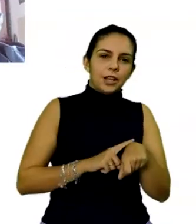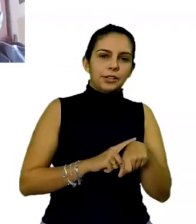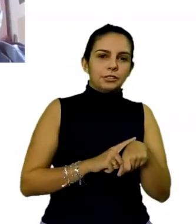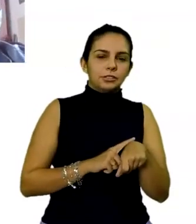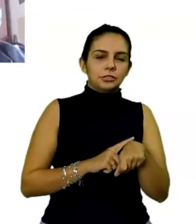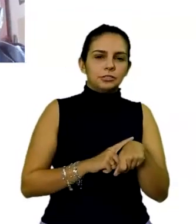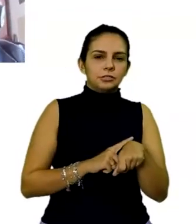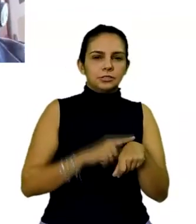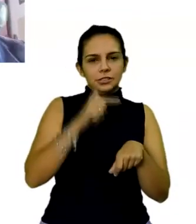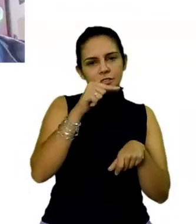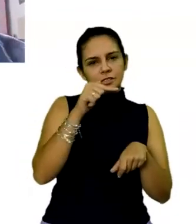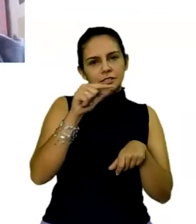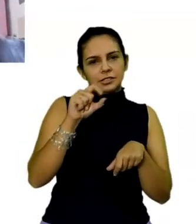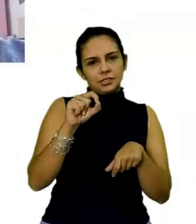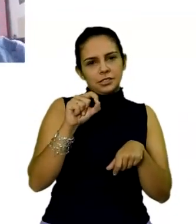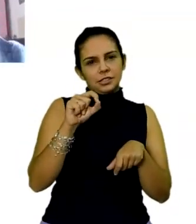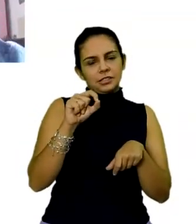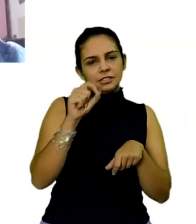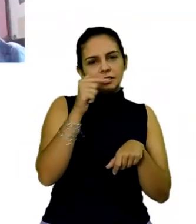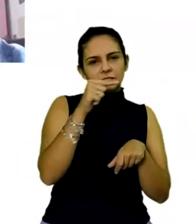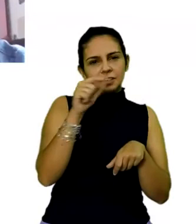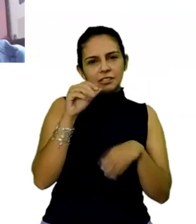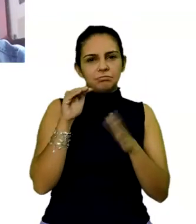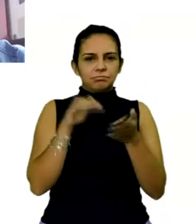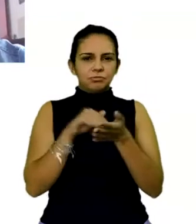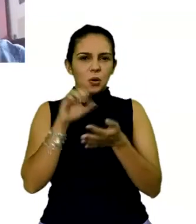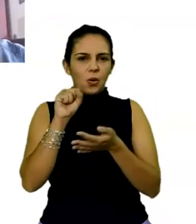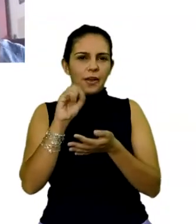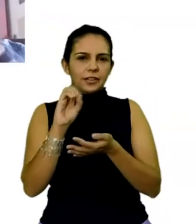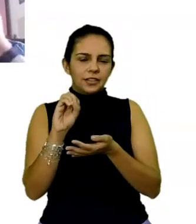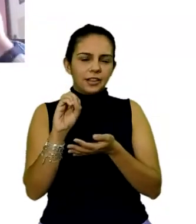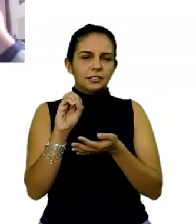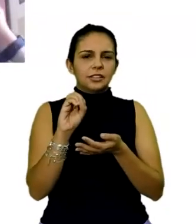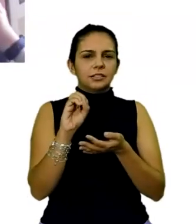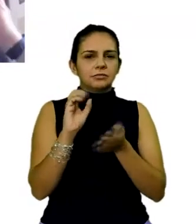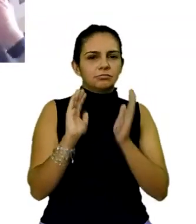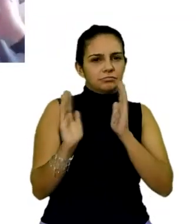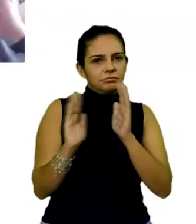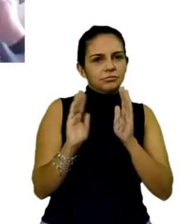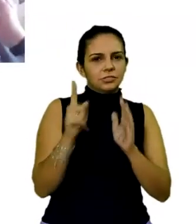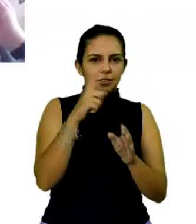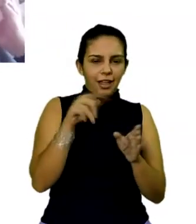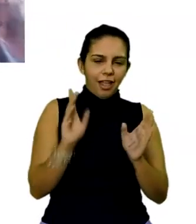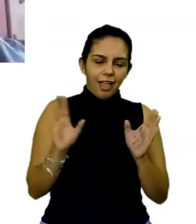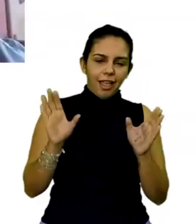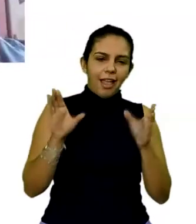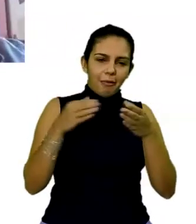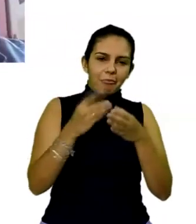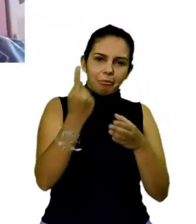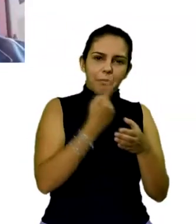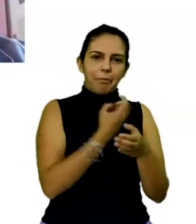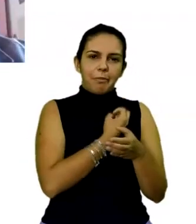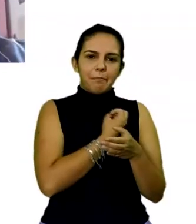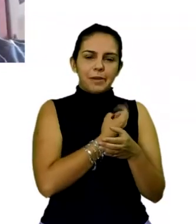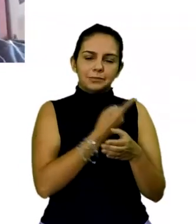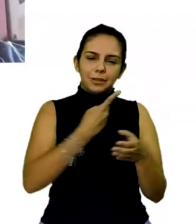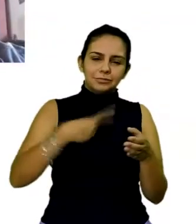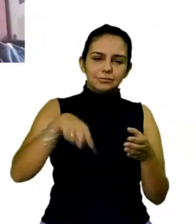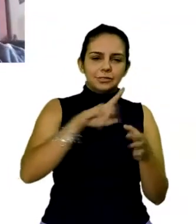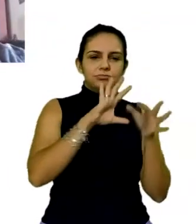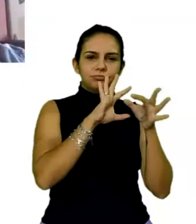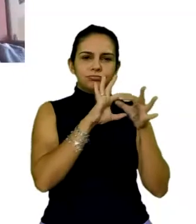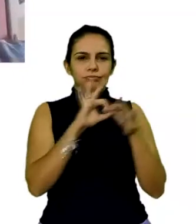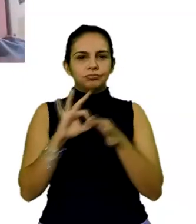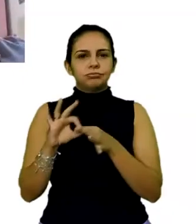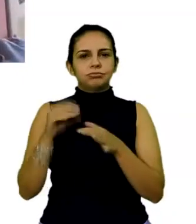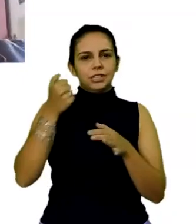na década entre a década de 70 e 80, que fizeram parte desse